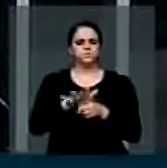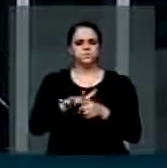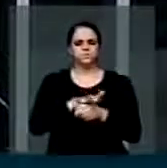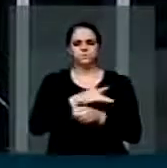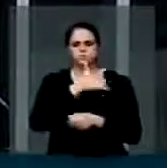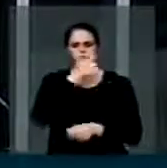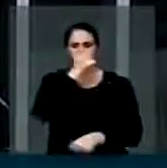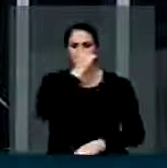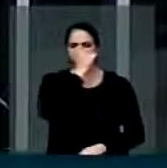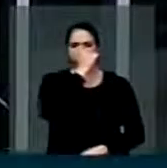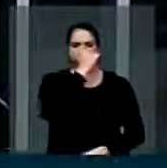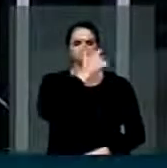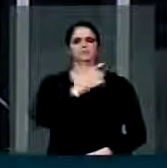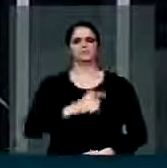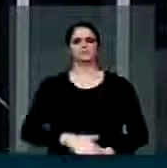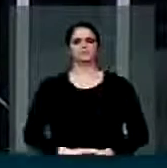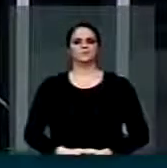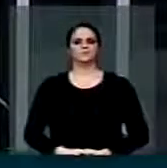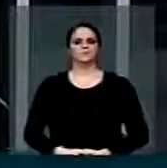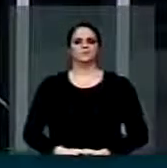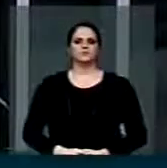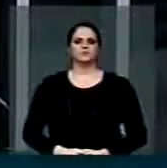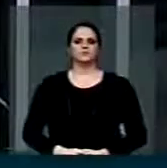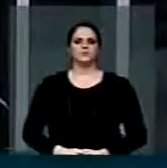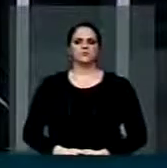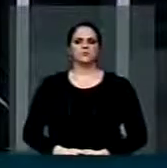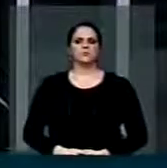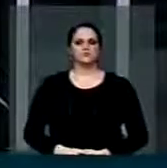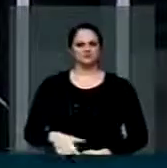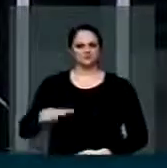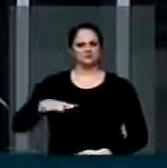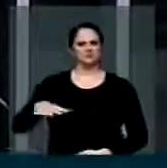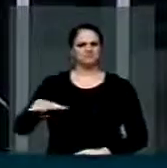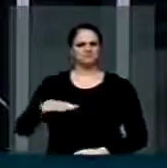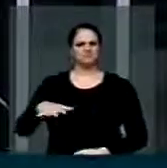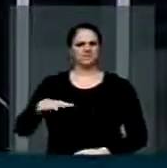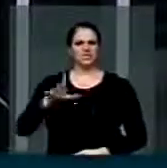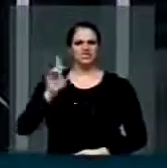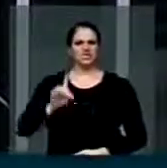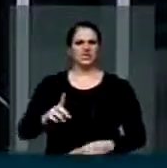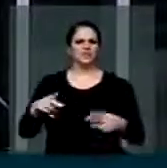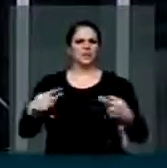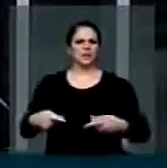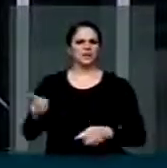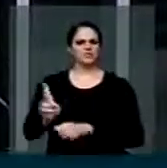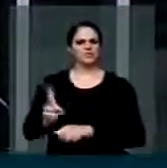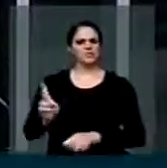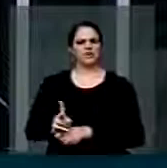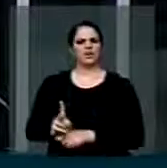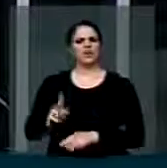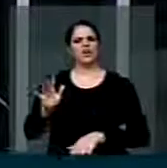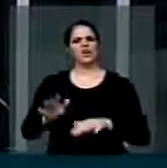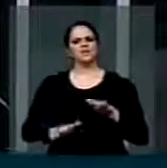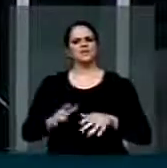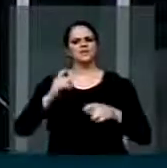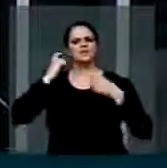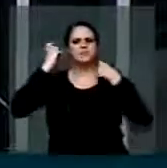A gente vê os direitos humanos, às vezes, preocupados com esses caras cobertas de um pano aí, um bocado de